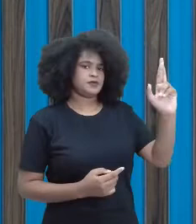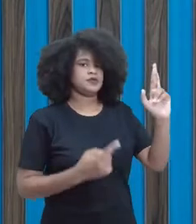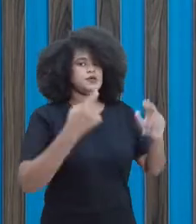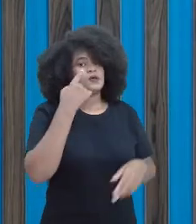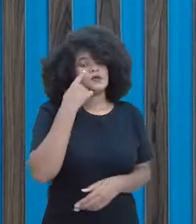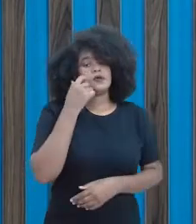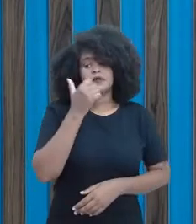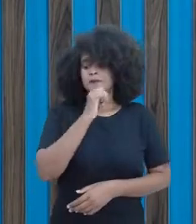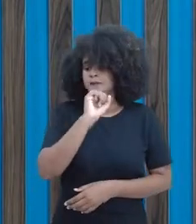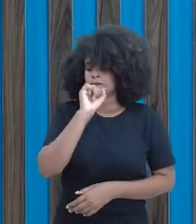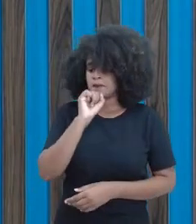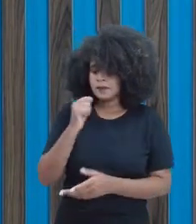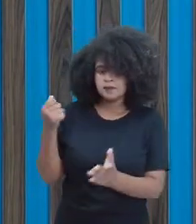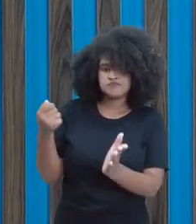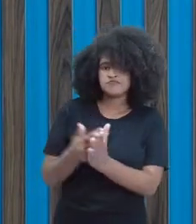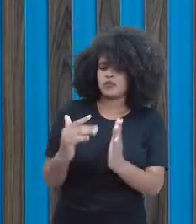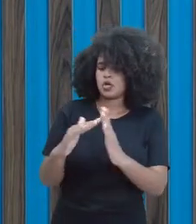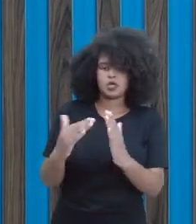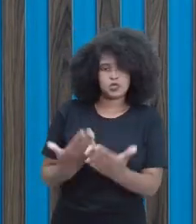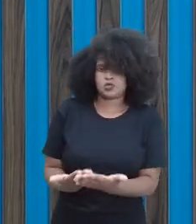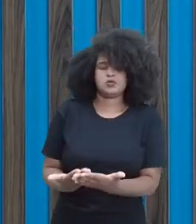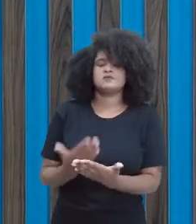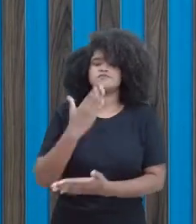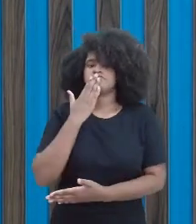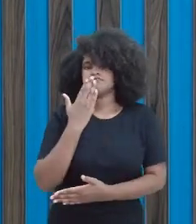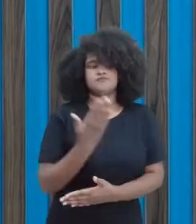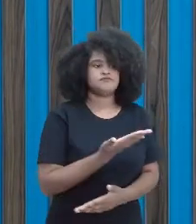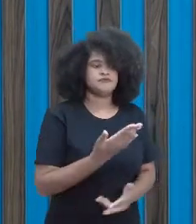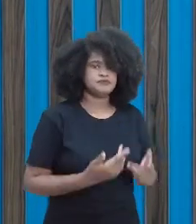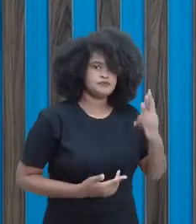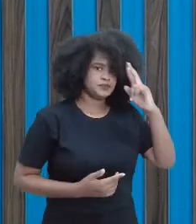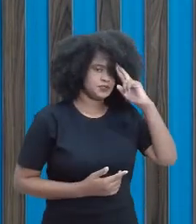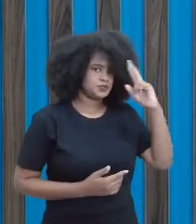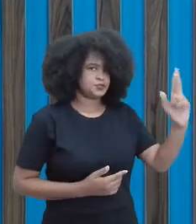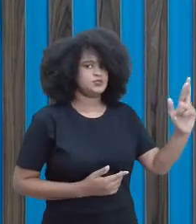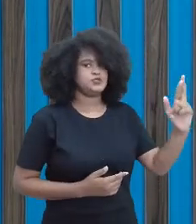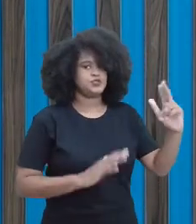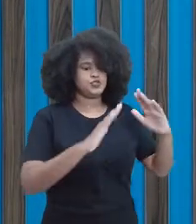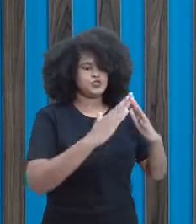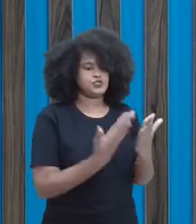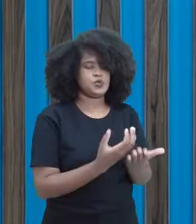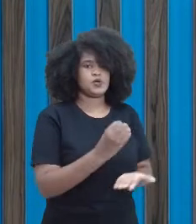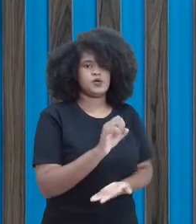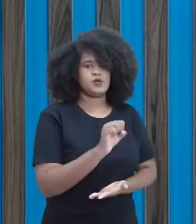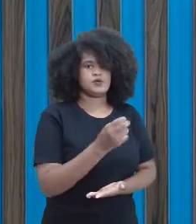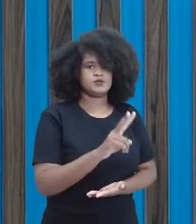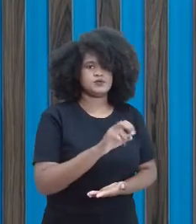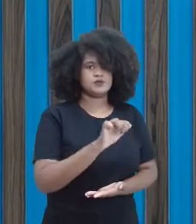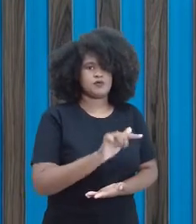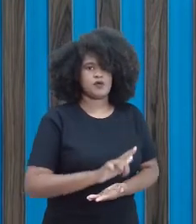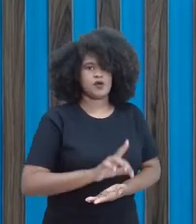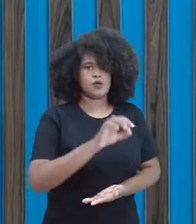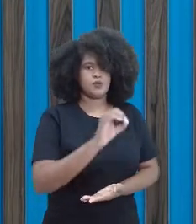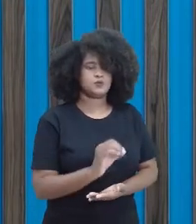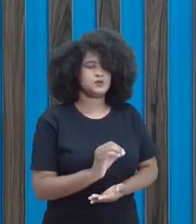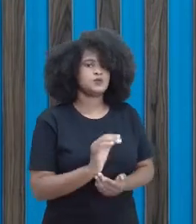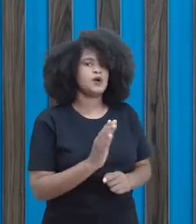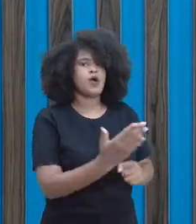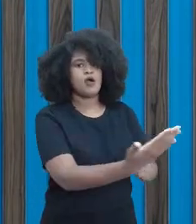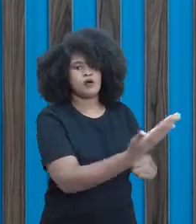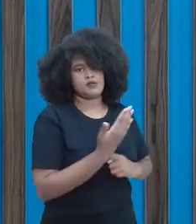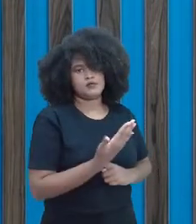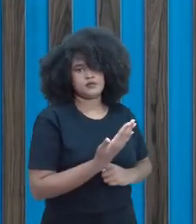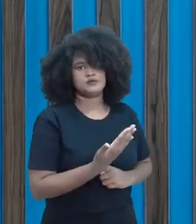e pediu ao diretor da escola, Oswaldo Cruz, que também não existe mais, por ajuda,